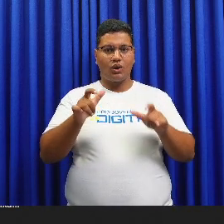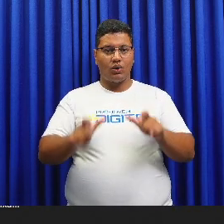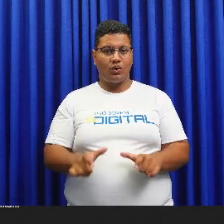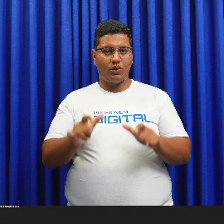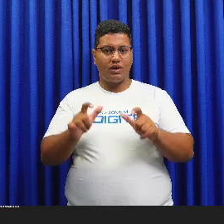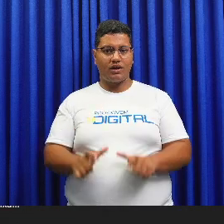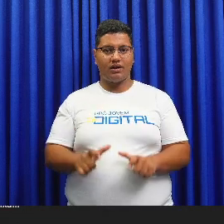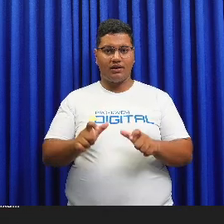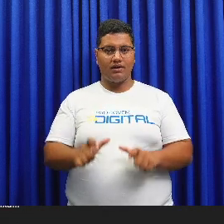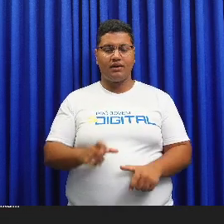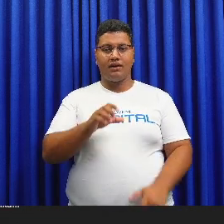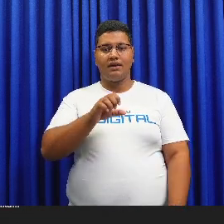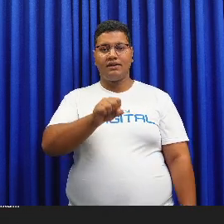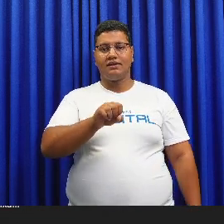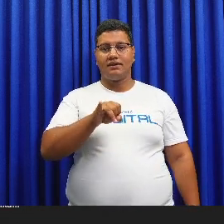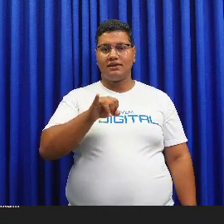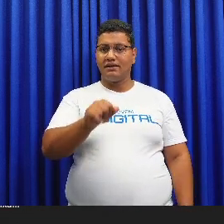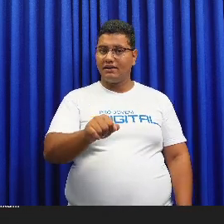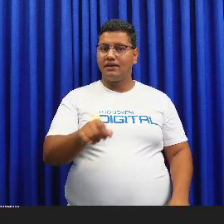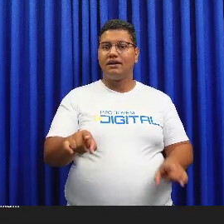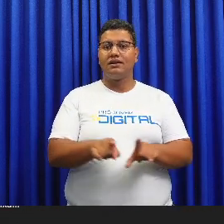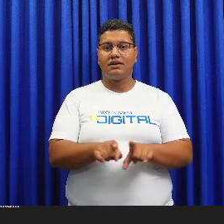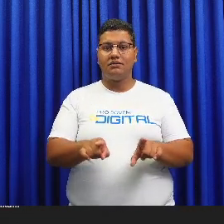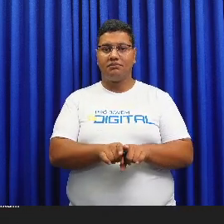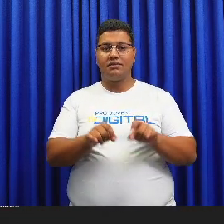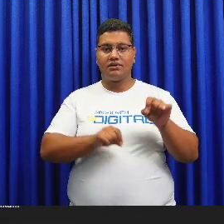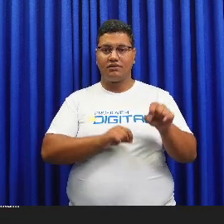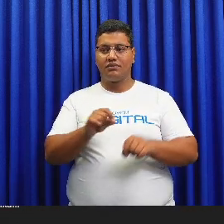Local, CIA. Também